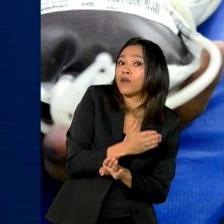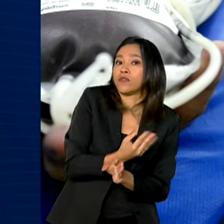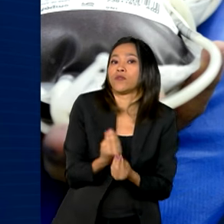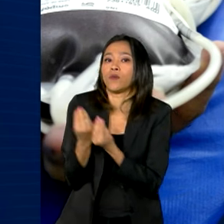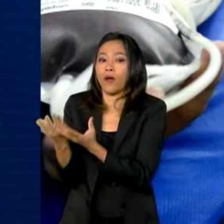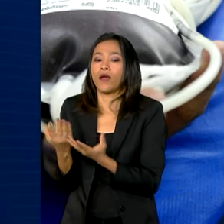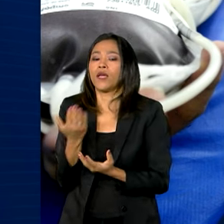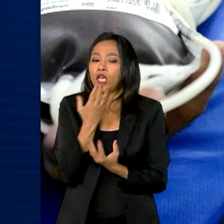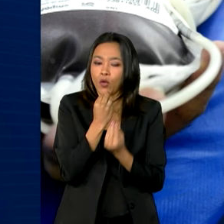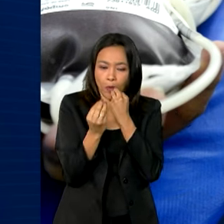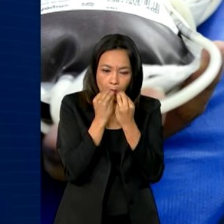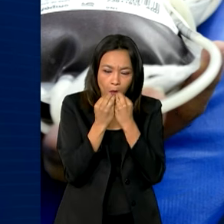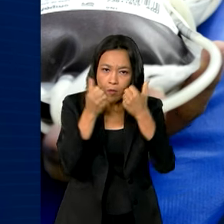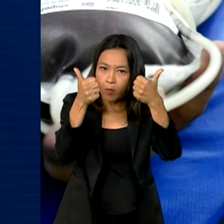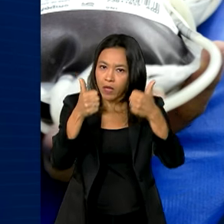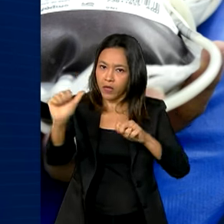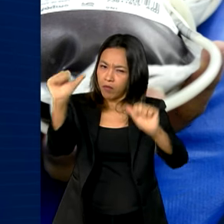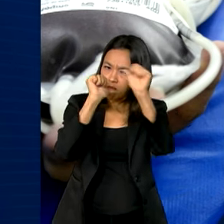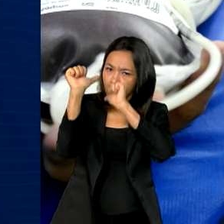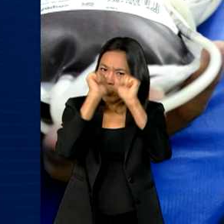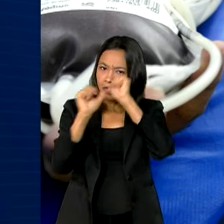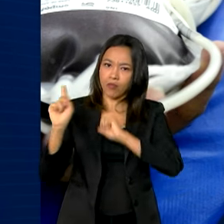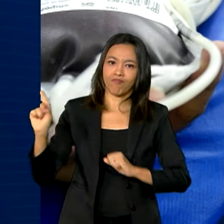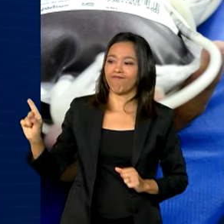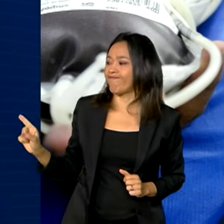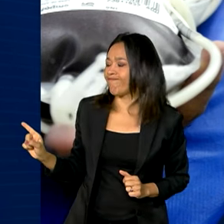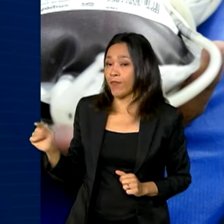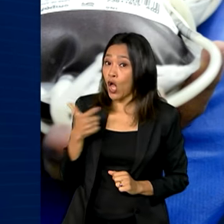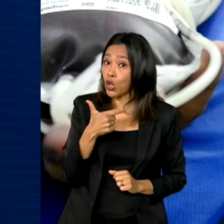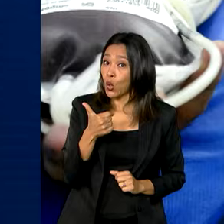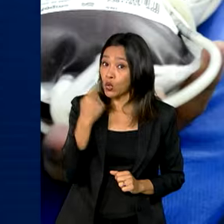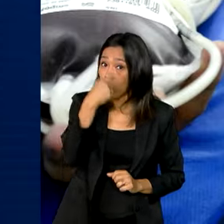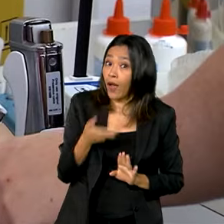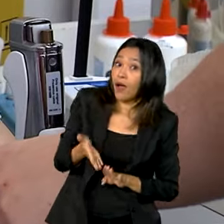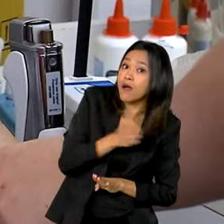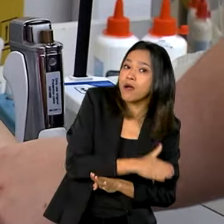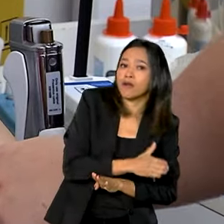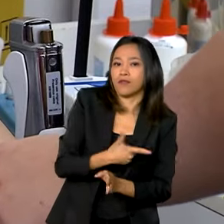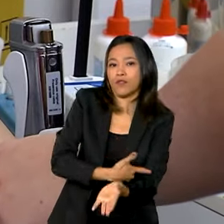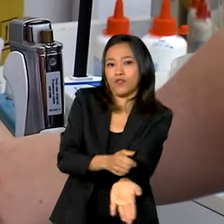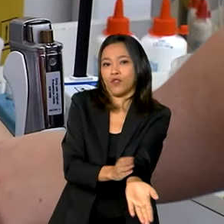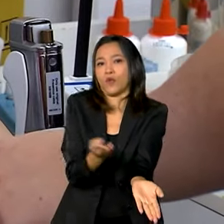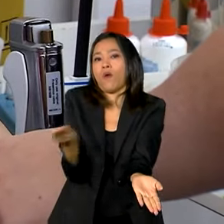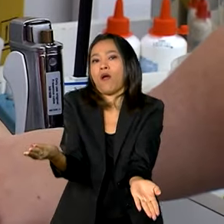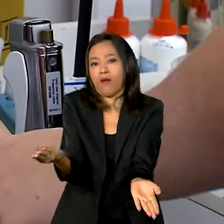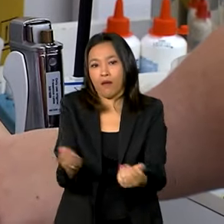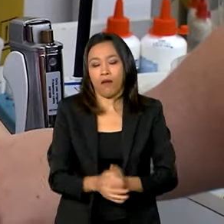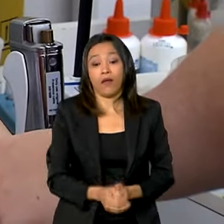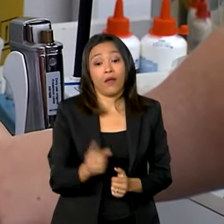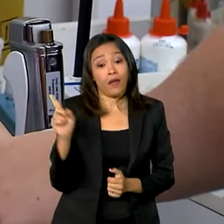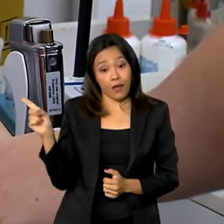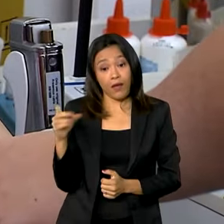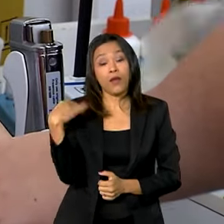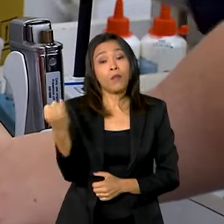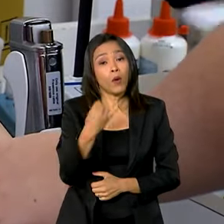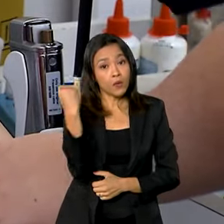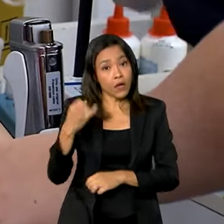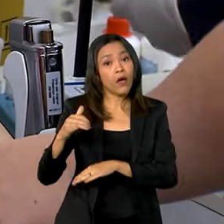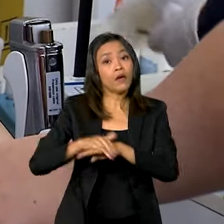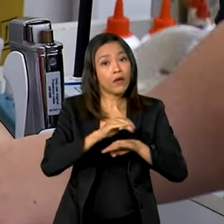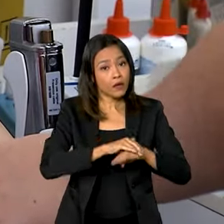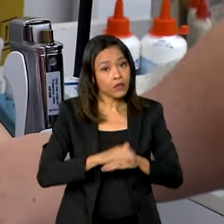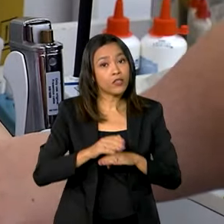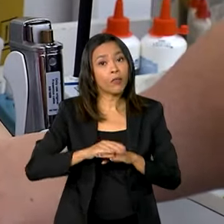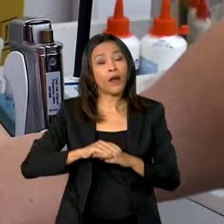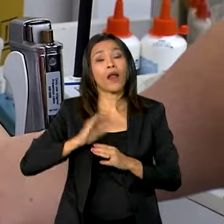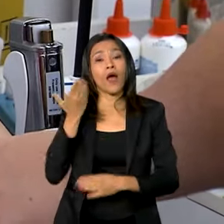alimentado e não ter ingerido bebida alcoólica 12 horas antes de doar. É uma ação muito importante para a gente poder salvar e ajudar as pessoas,